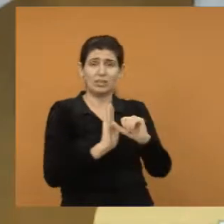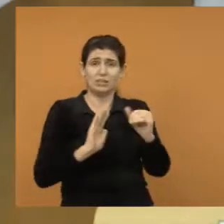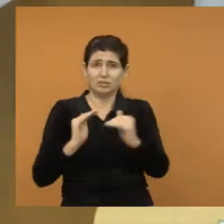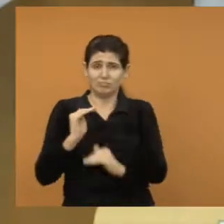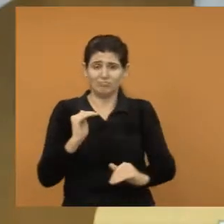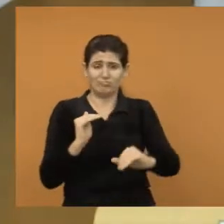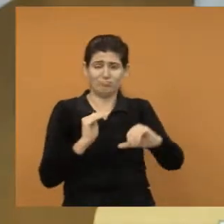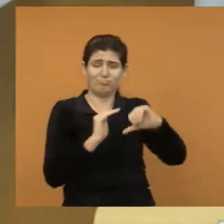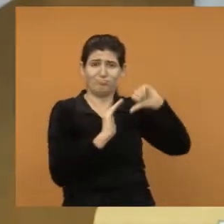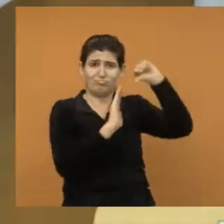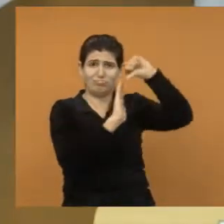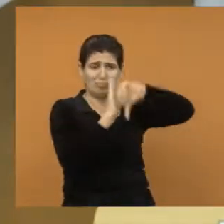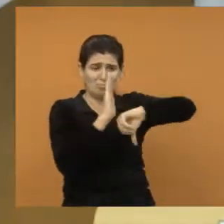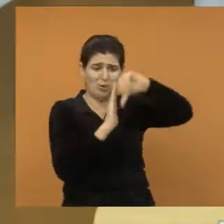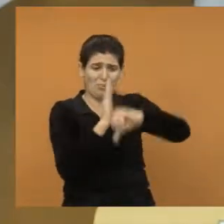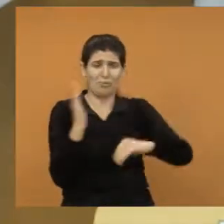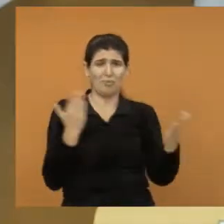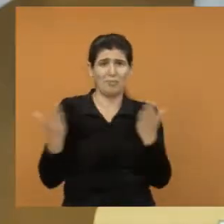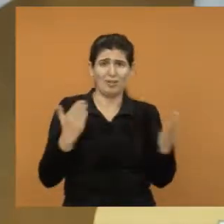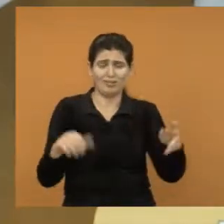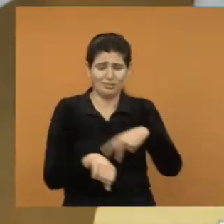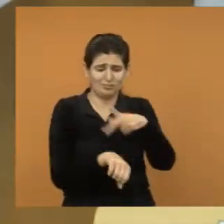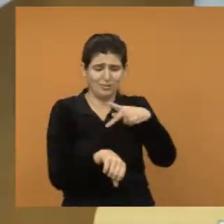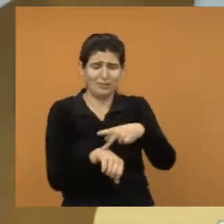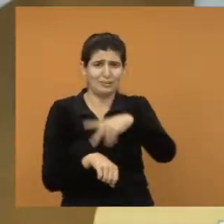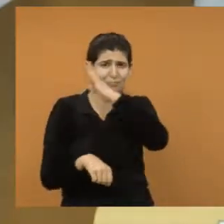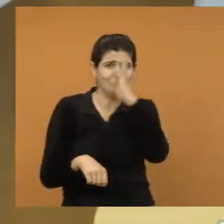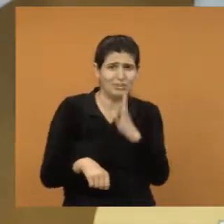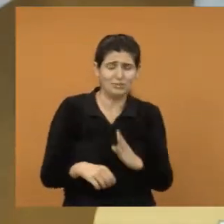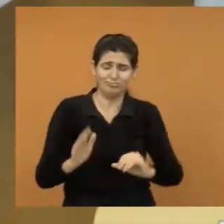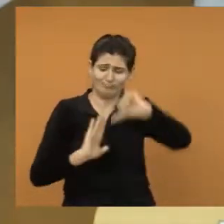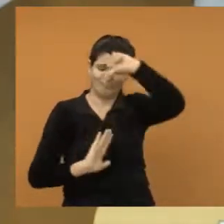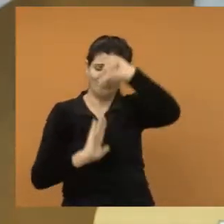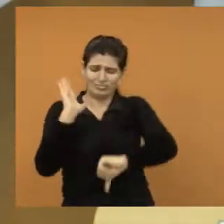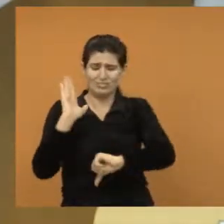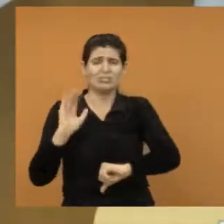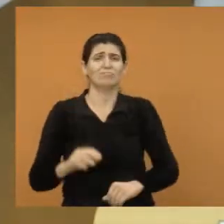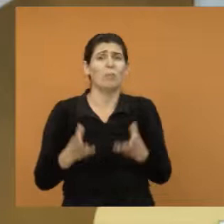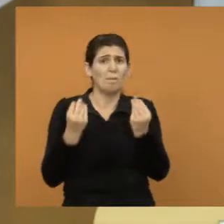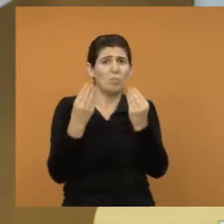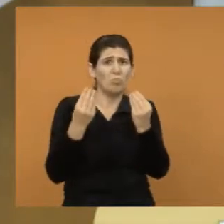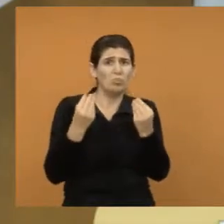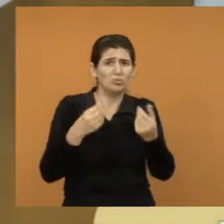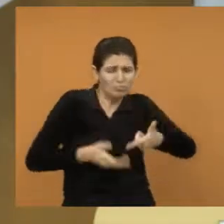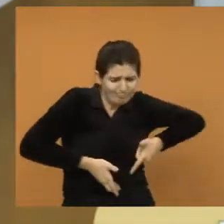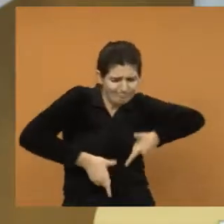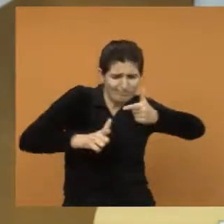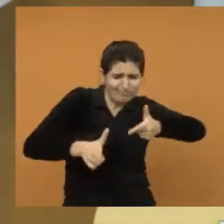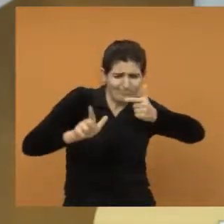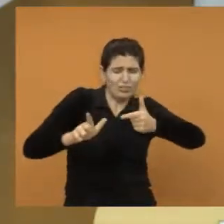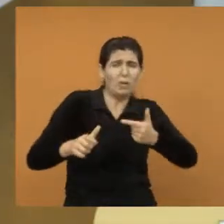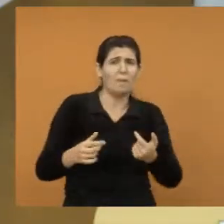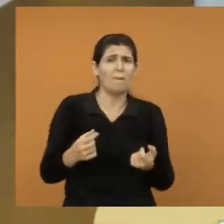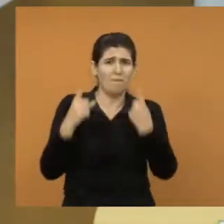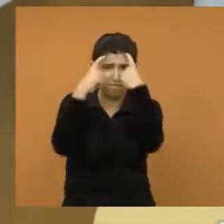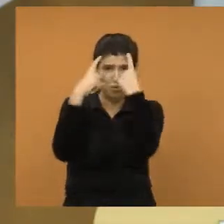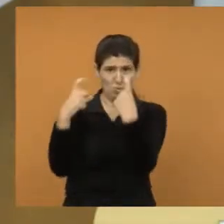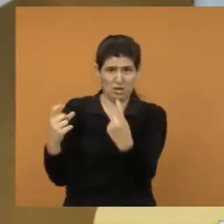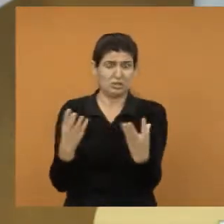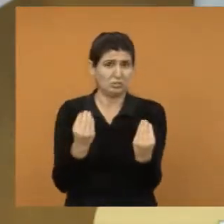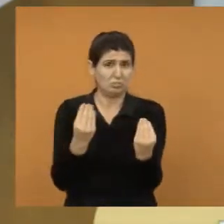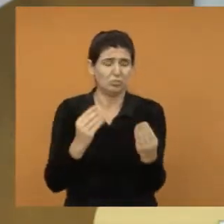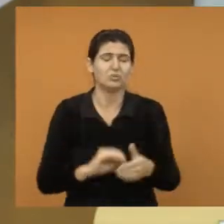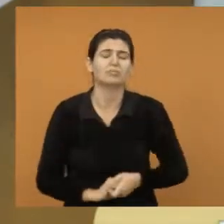de políticas que a Colômbia tem feito de redução de homicídios. Aqui no Brasil, o Sergipe